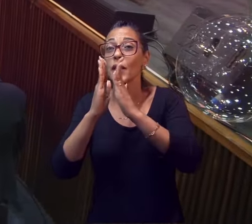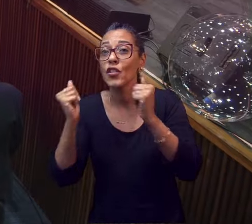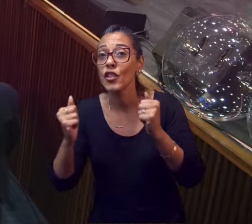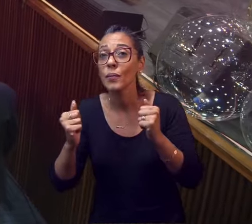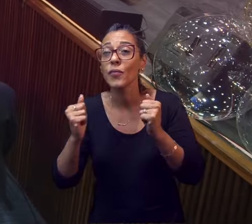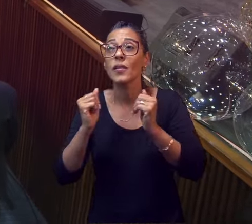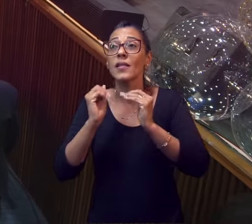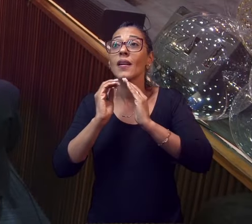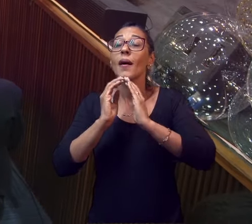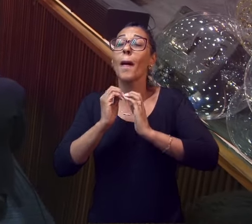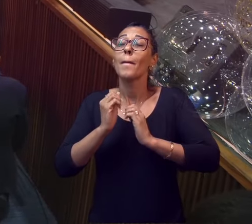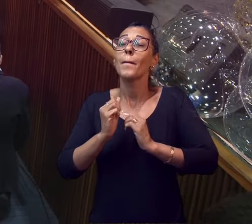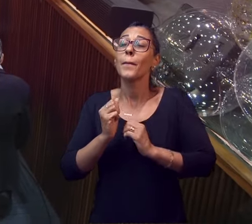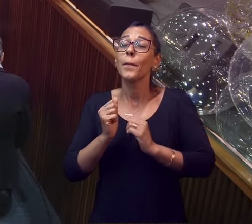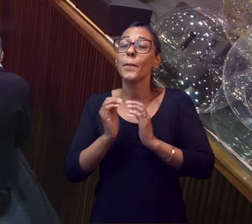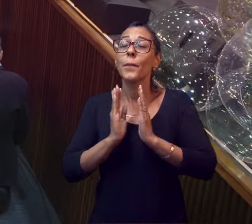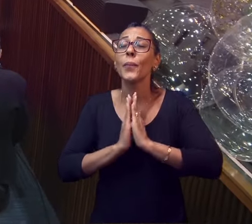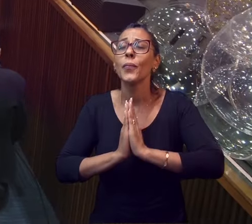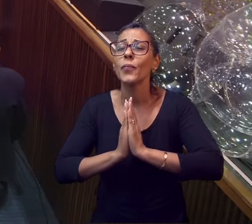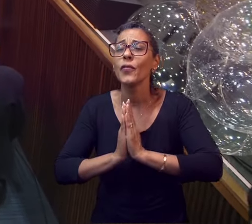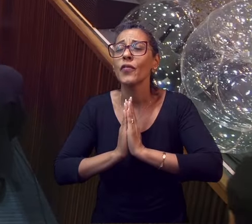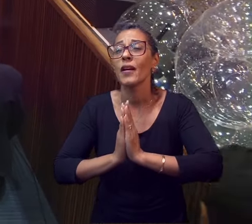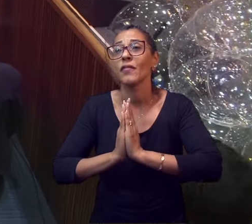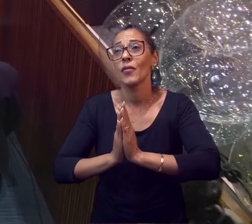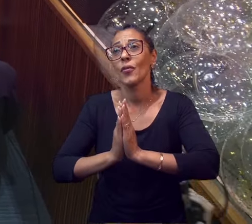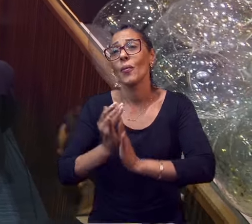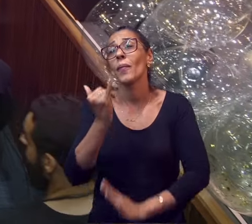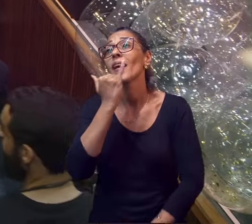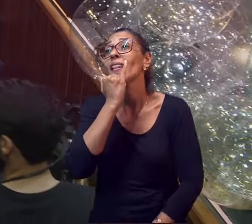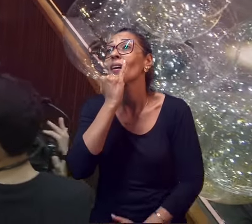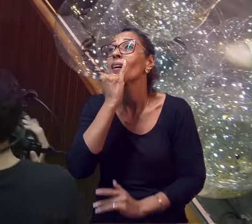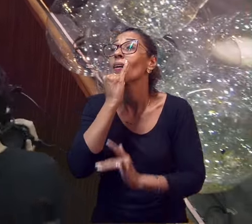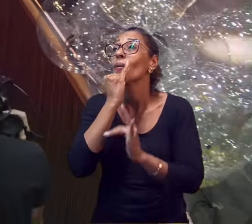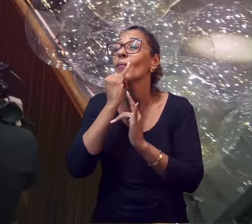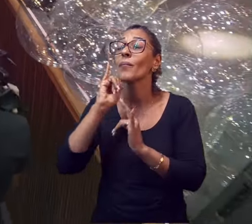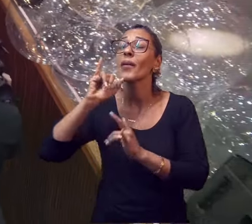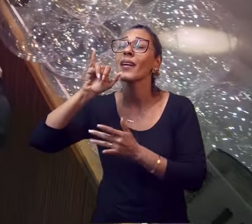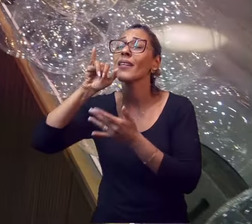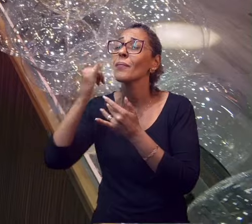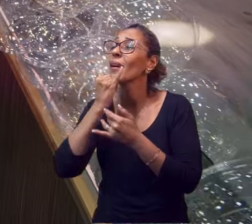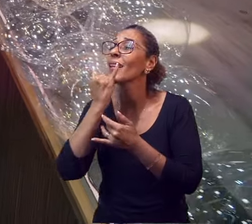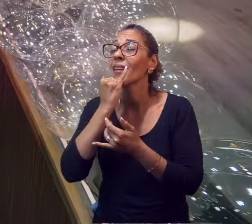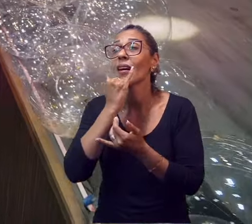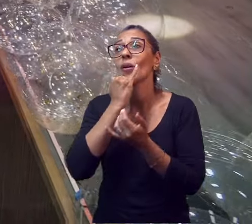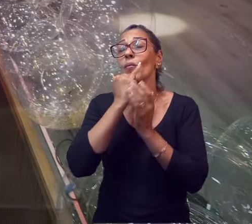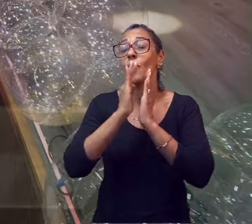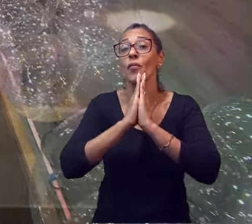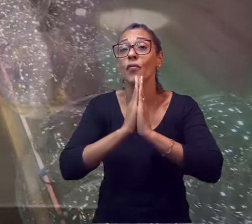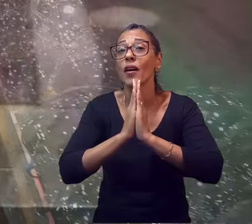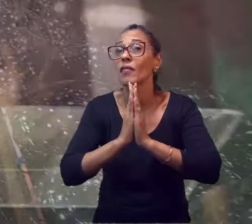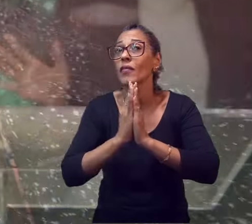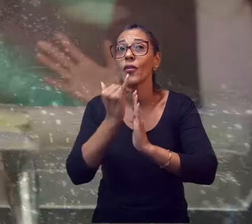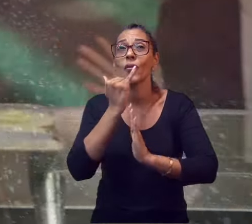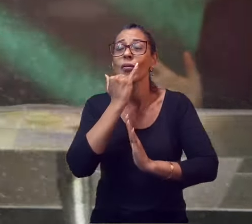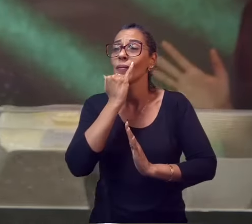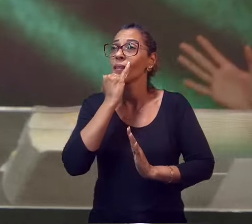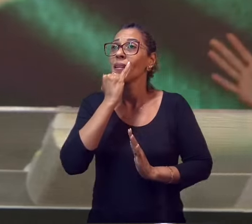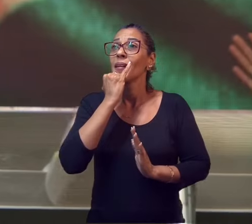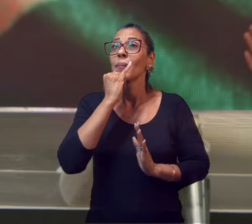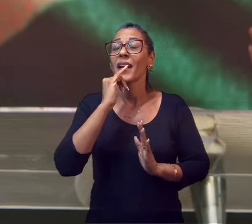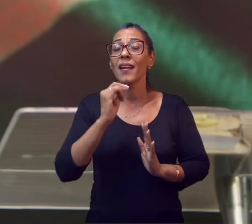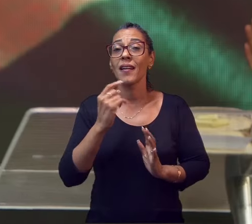Deus pelos carnavais em Belo Horizonte Te pedimos perdão ao Deus pela carnalidade